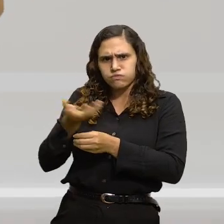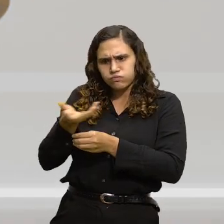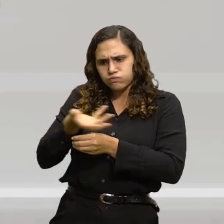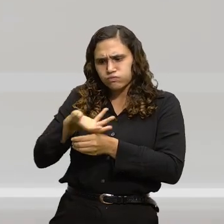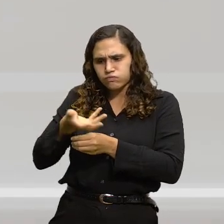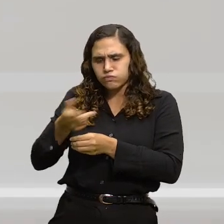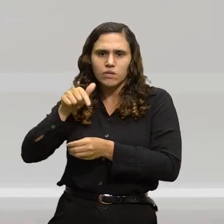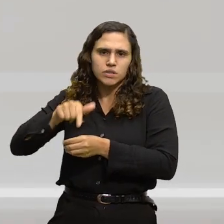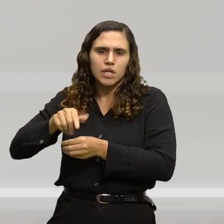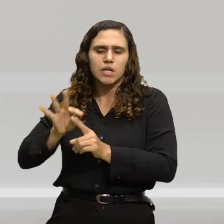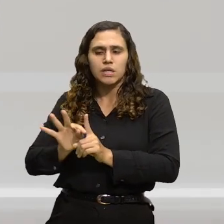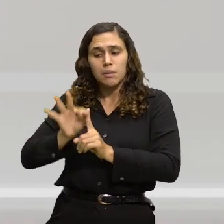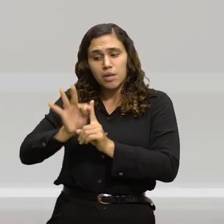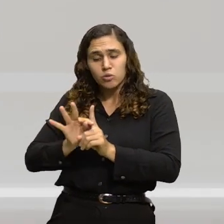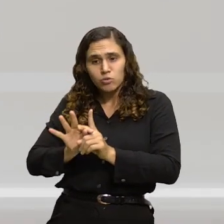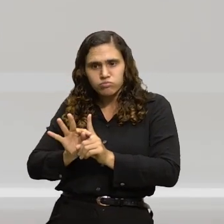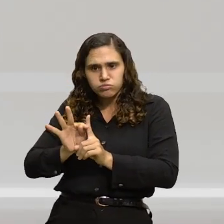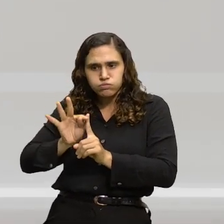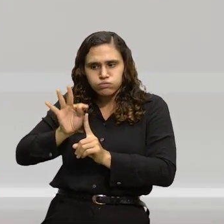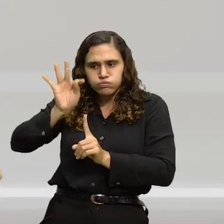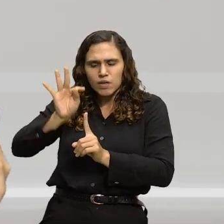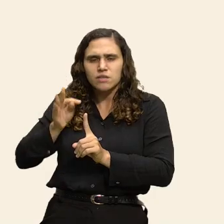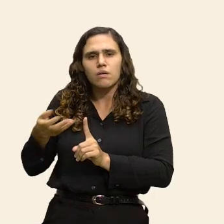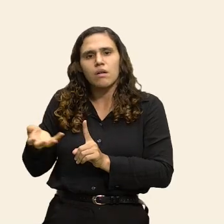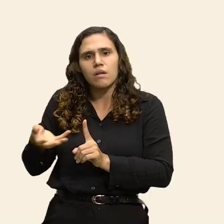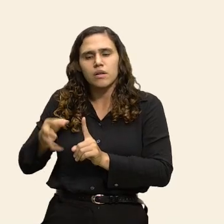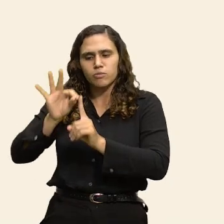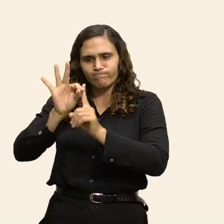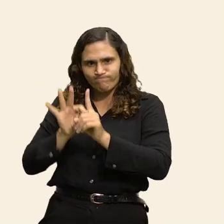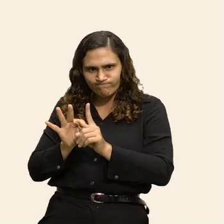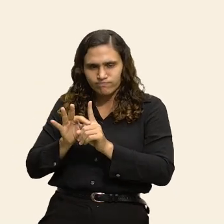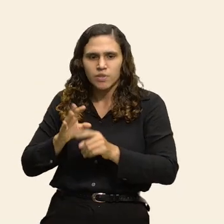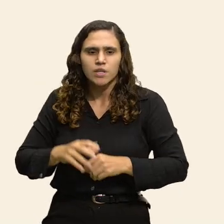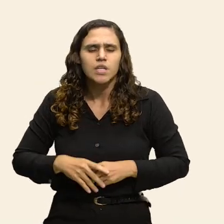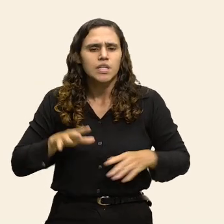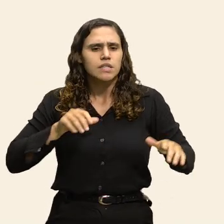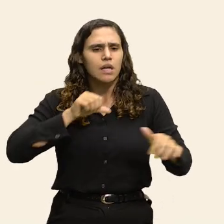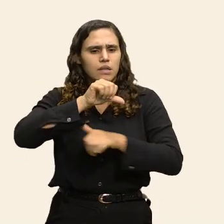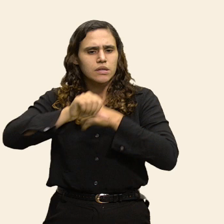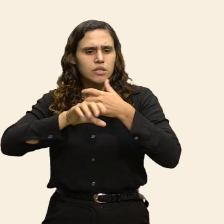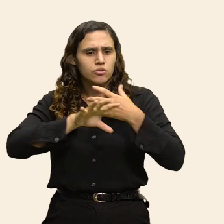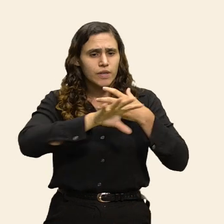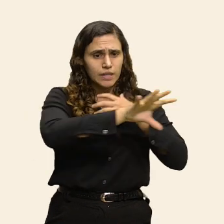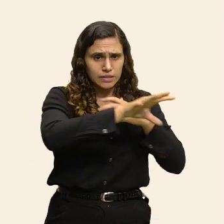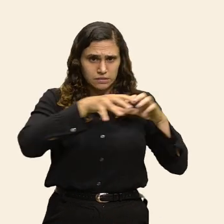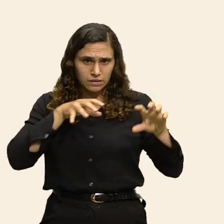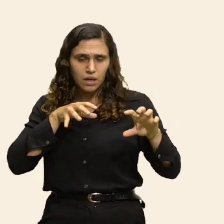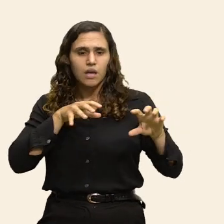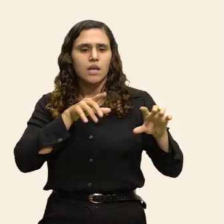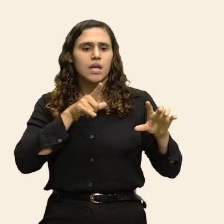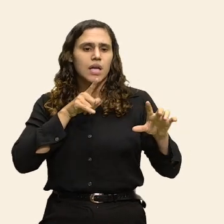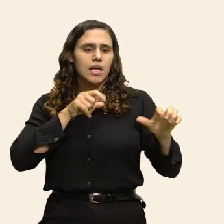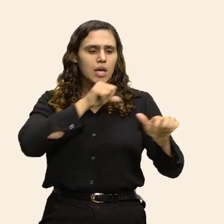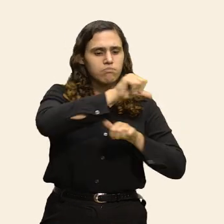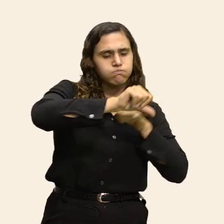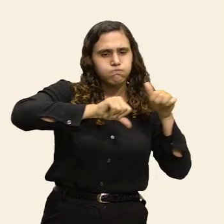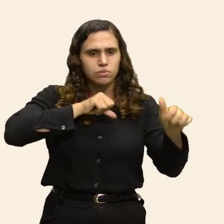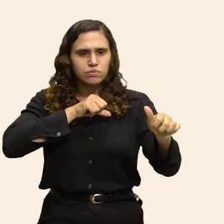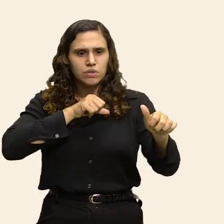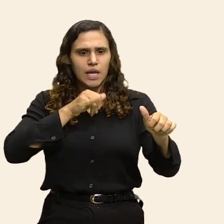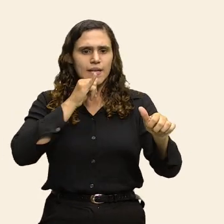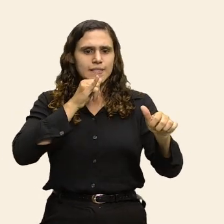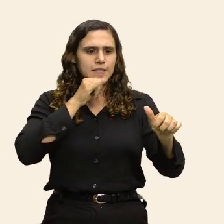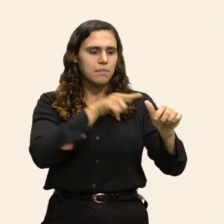elas estão pouco agitadas, elas têm baixa temperatura. E essa transferência de energia térmica, que é o calor, ela se dá sempre do corpo de